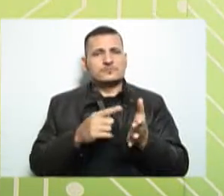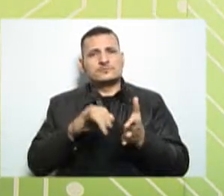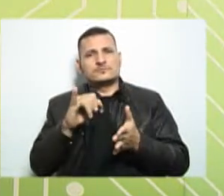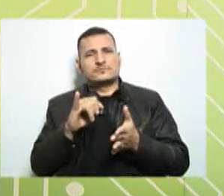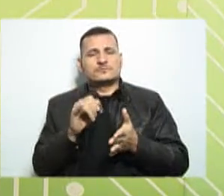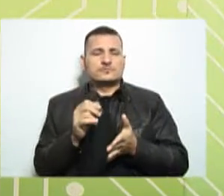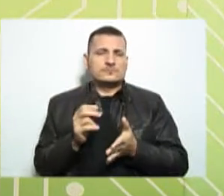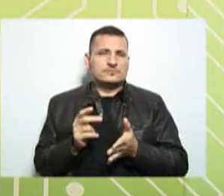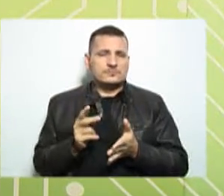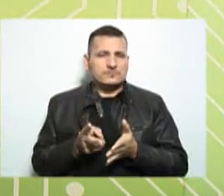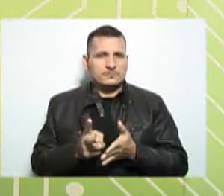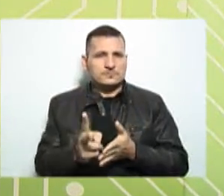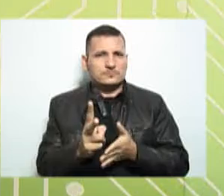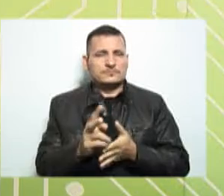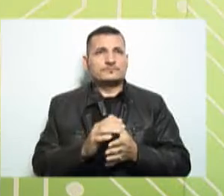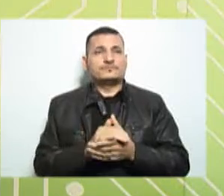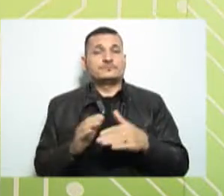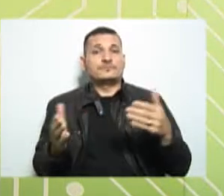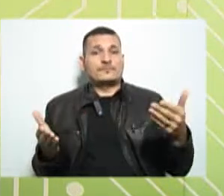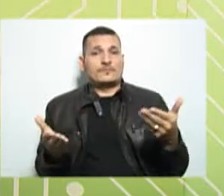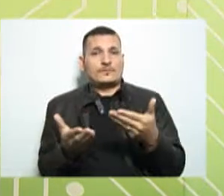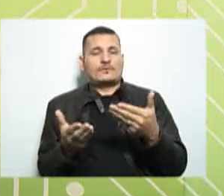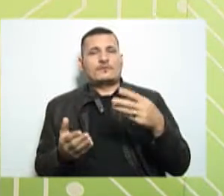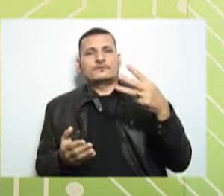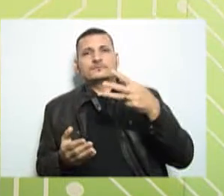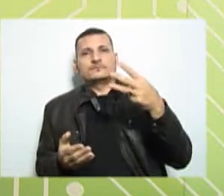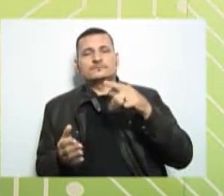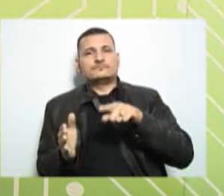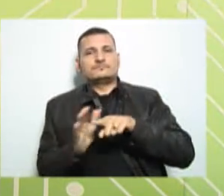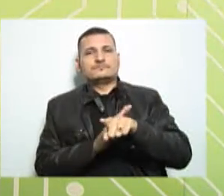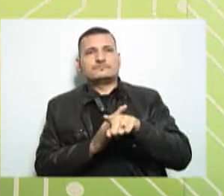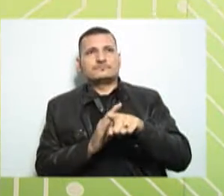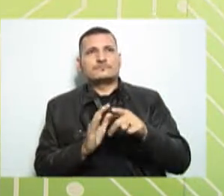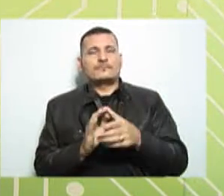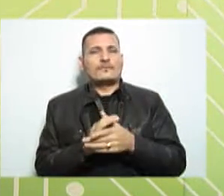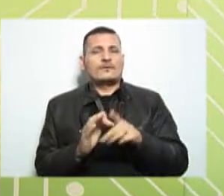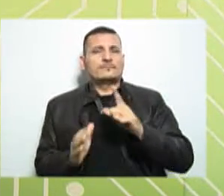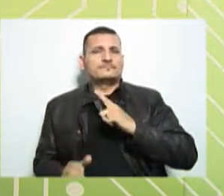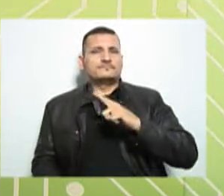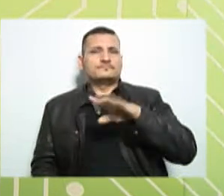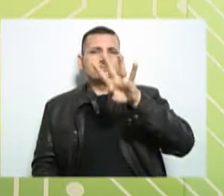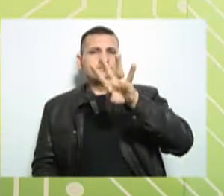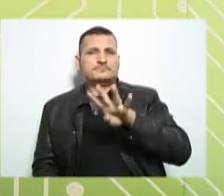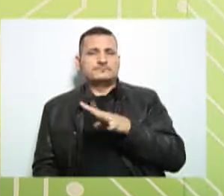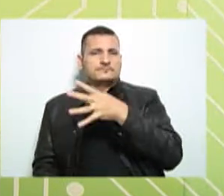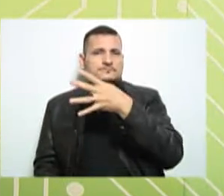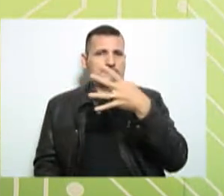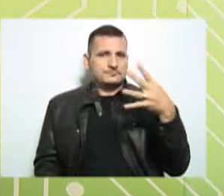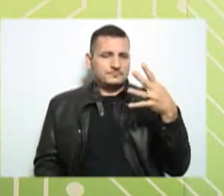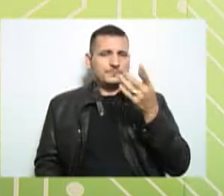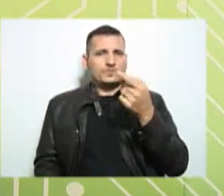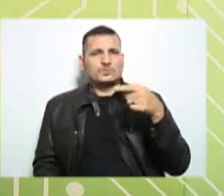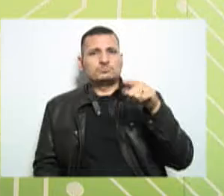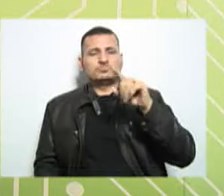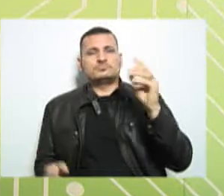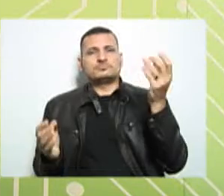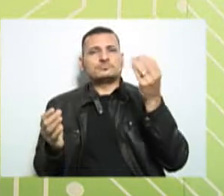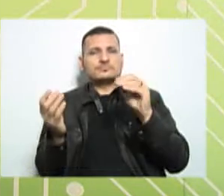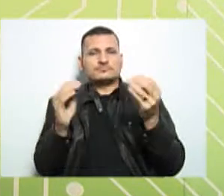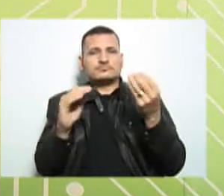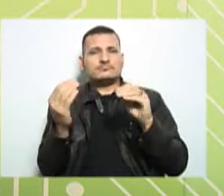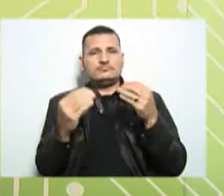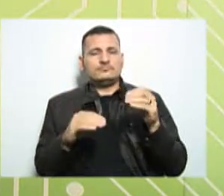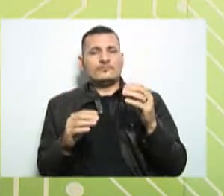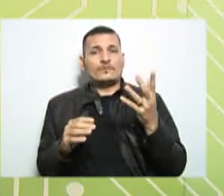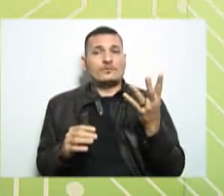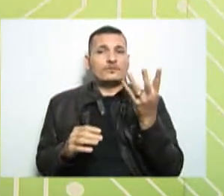3, eu coloquei um novo slide, que é com a tabelinha que vocês preencheram, então eu coloquei aqui ela para ficar melhor